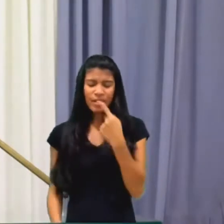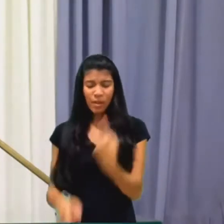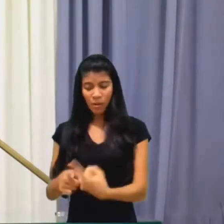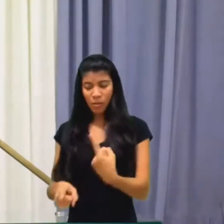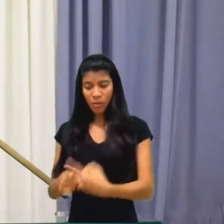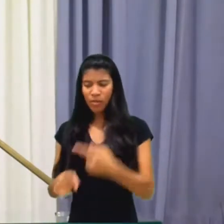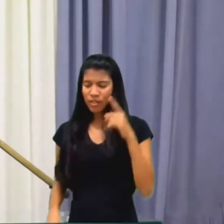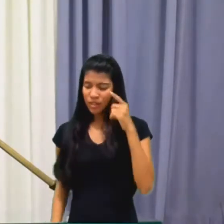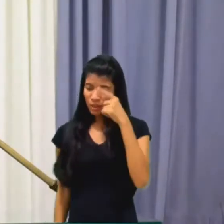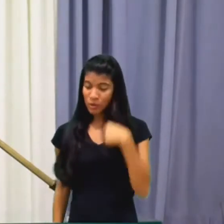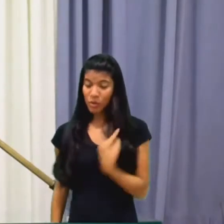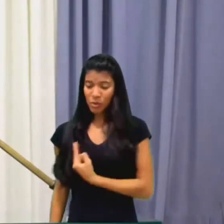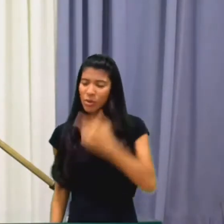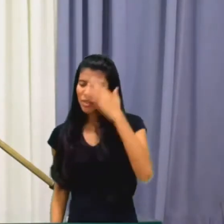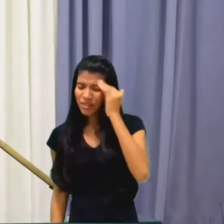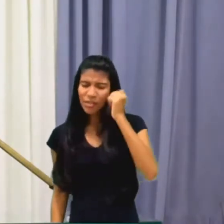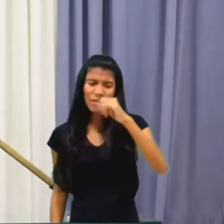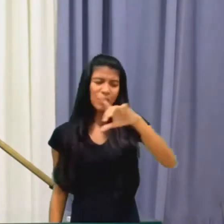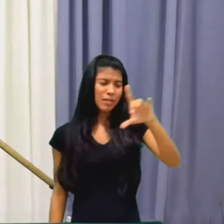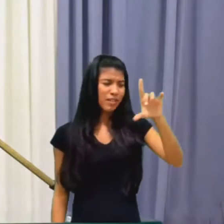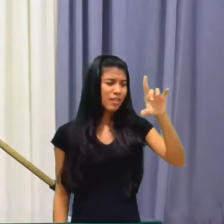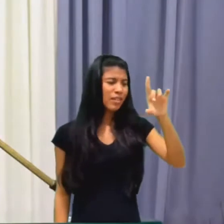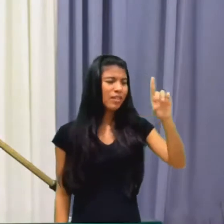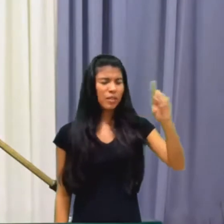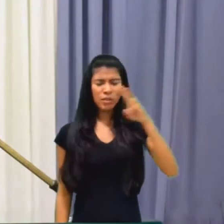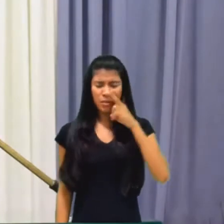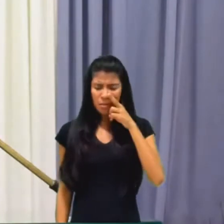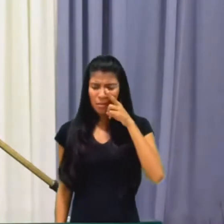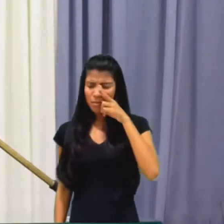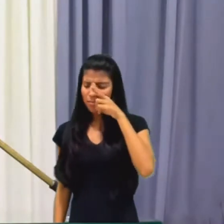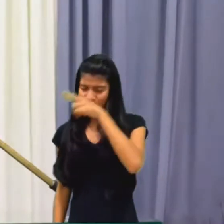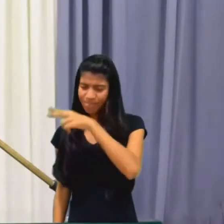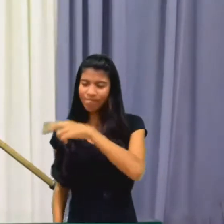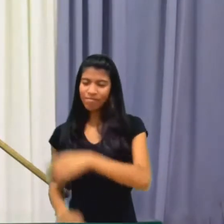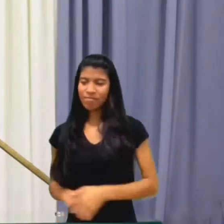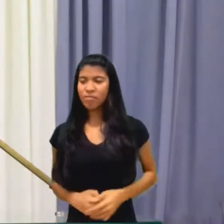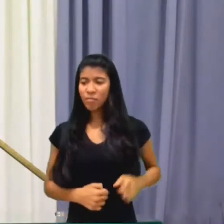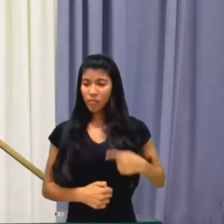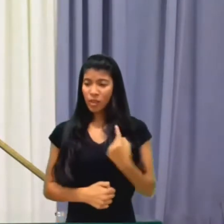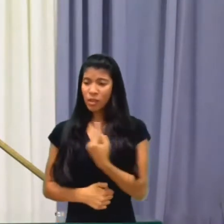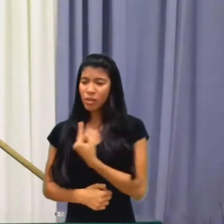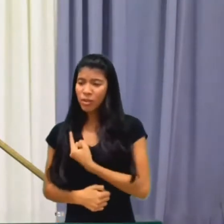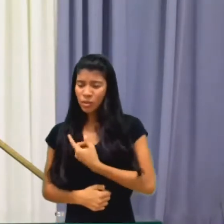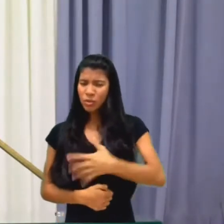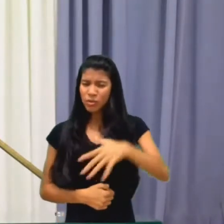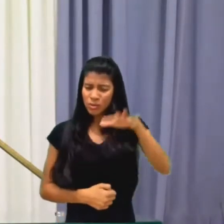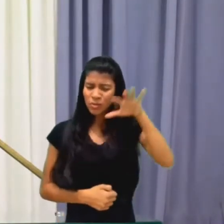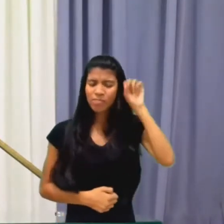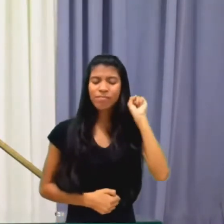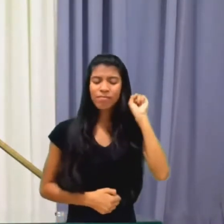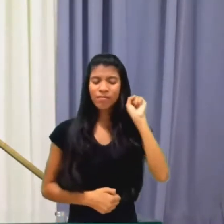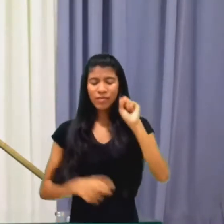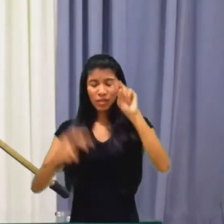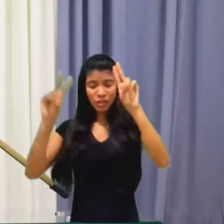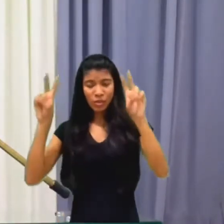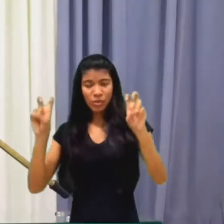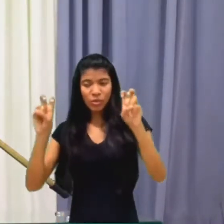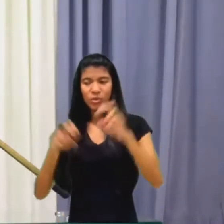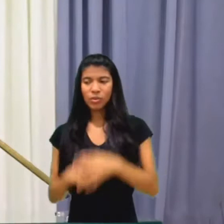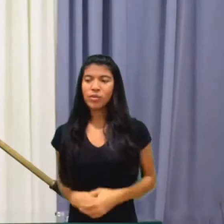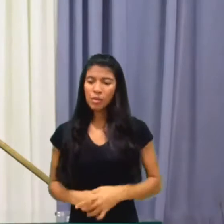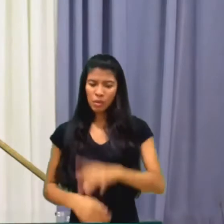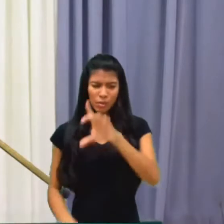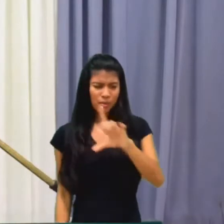Porque sabemos que o vosso Deus é todo poderoso. Nós ouvimos falar do que o vosso Deus fez